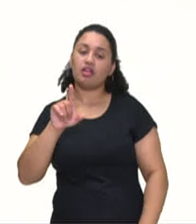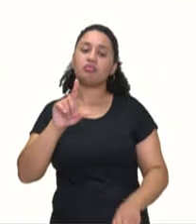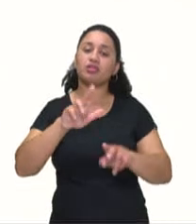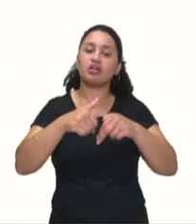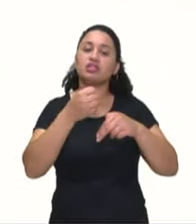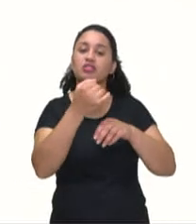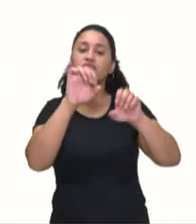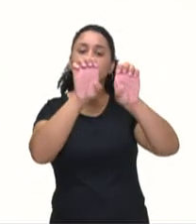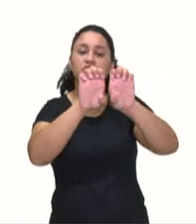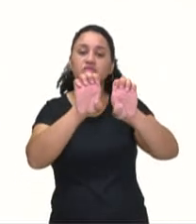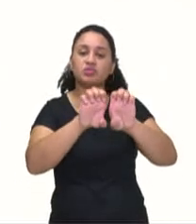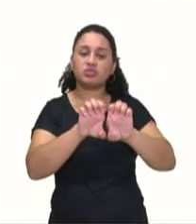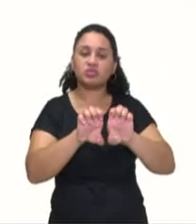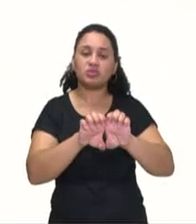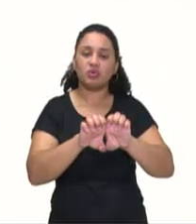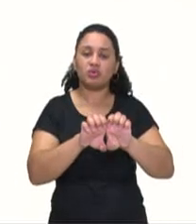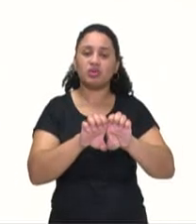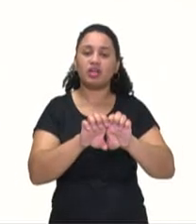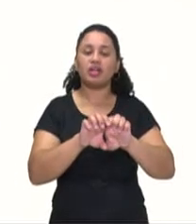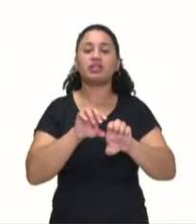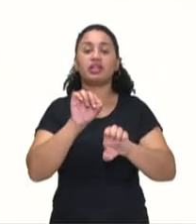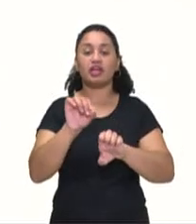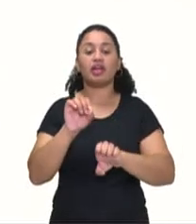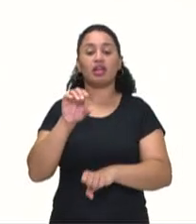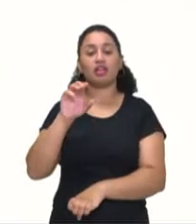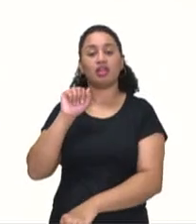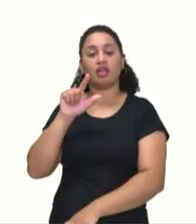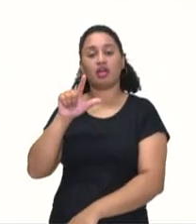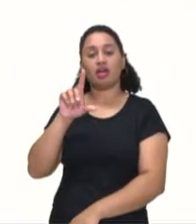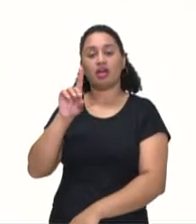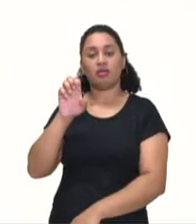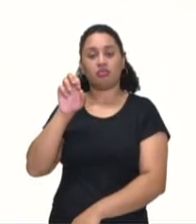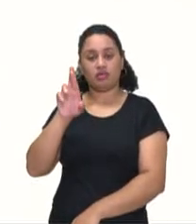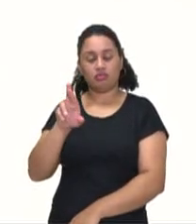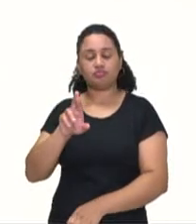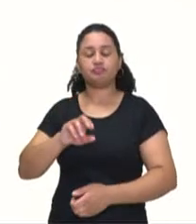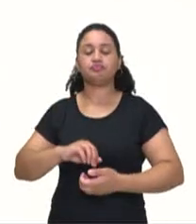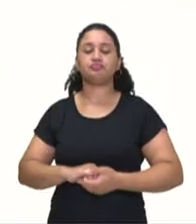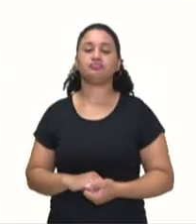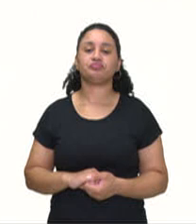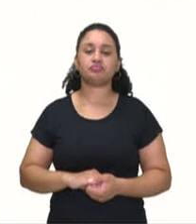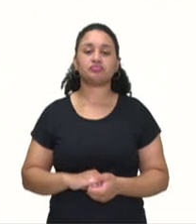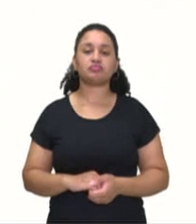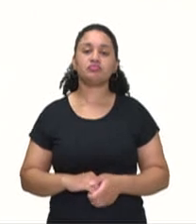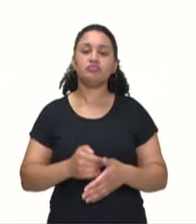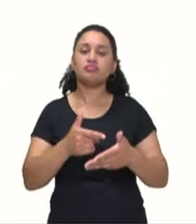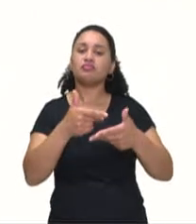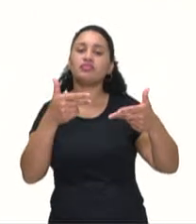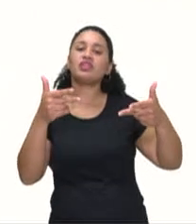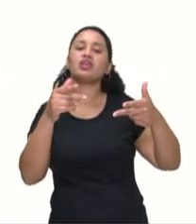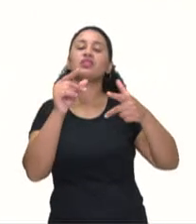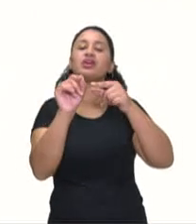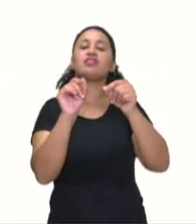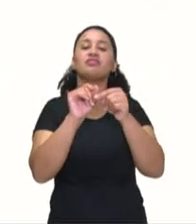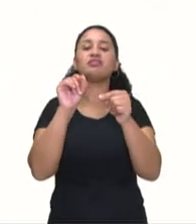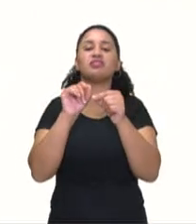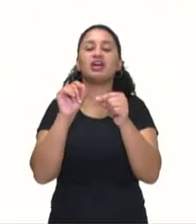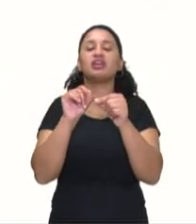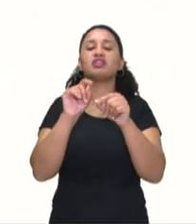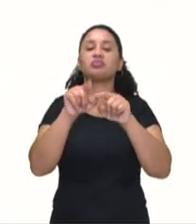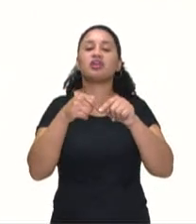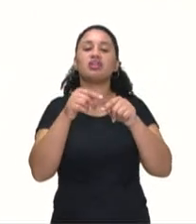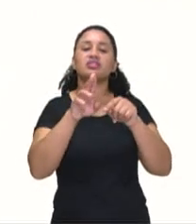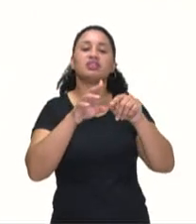esculturas do norte-americano Alexander Calder. Tá? Os trabalhos são formados por